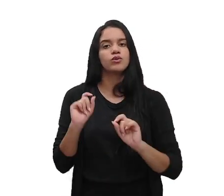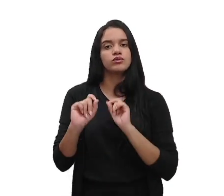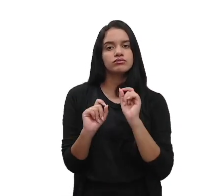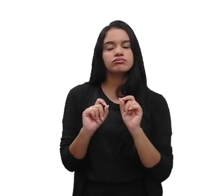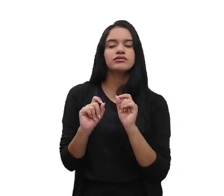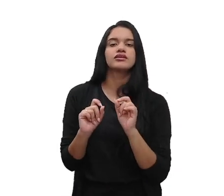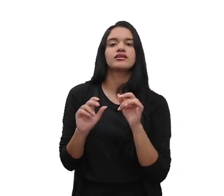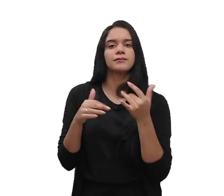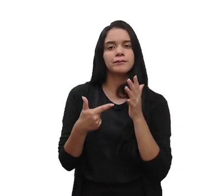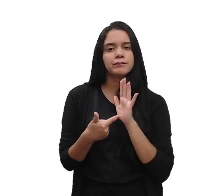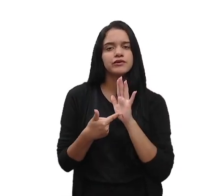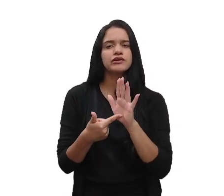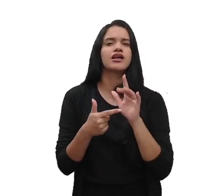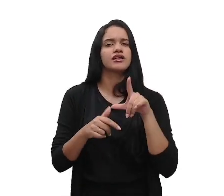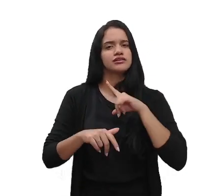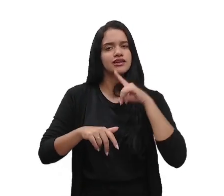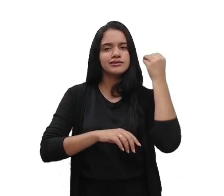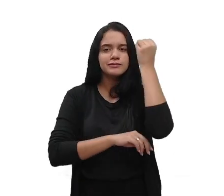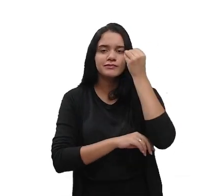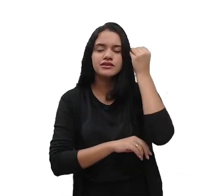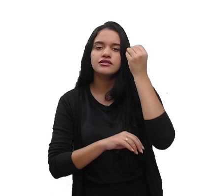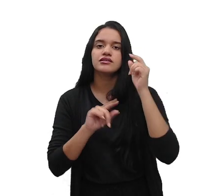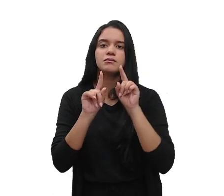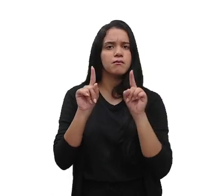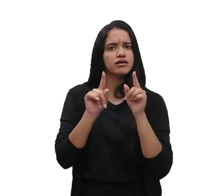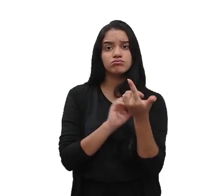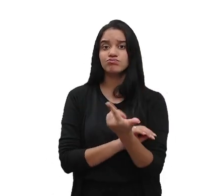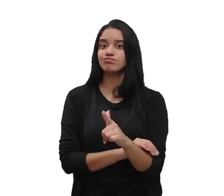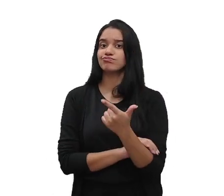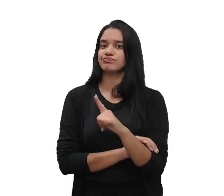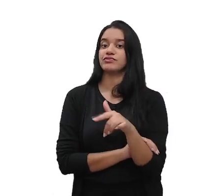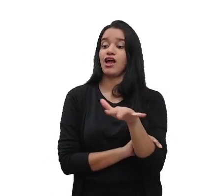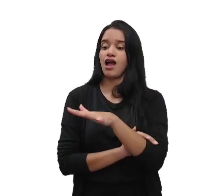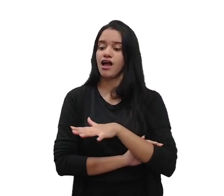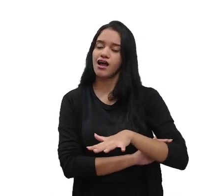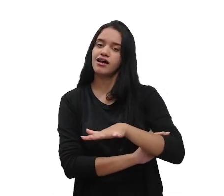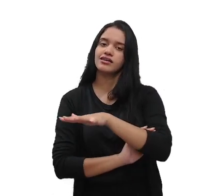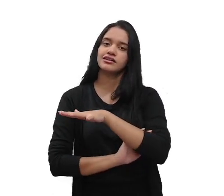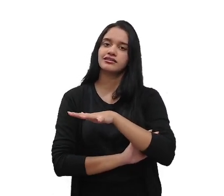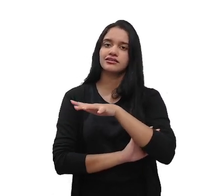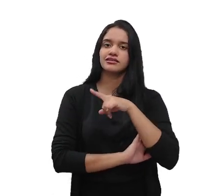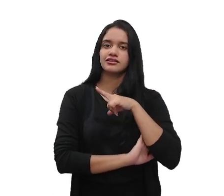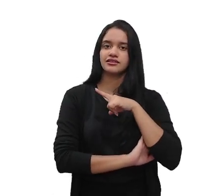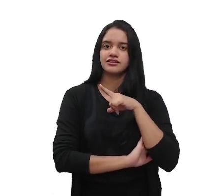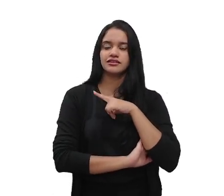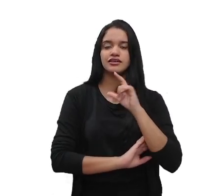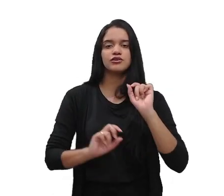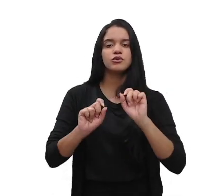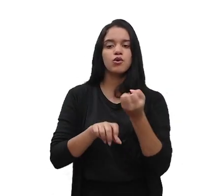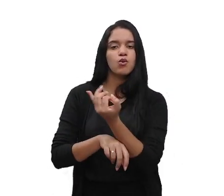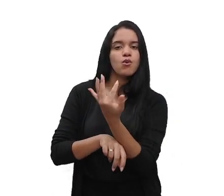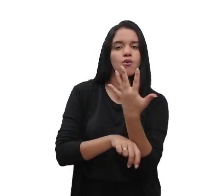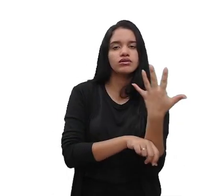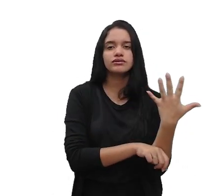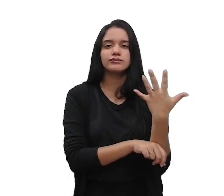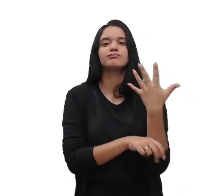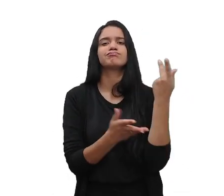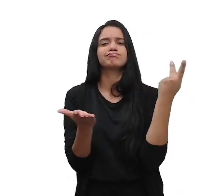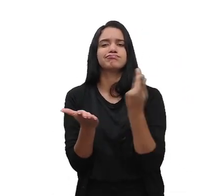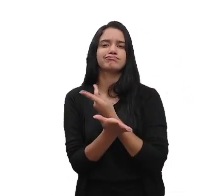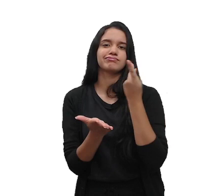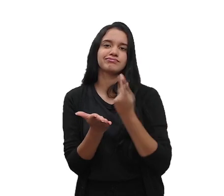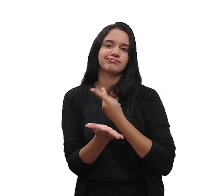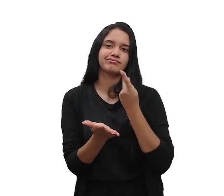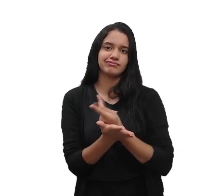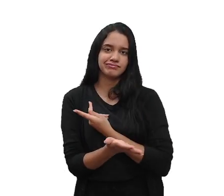definição de indicadores, tenho experiência e não tem. Não é? São as áreas com maior quantidade de inconsistências que os